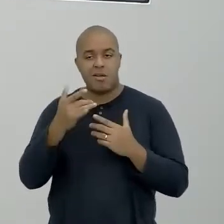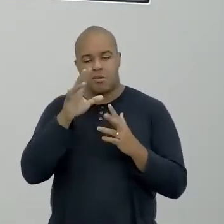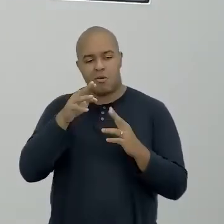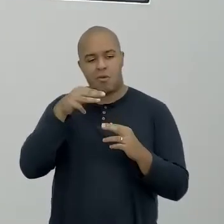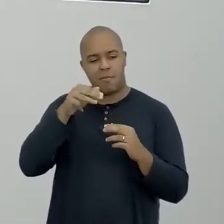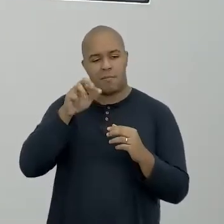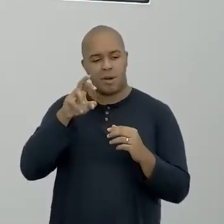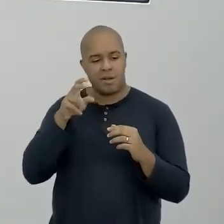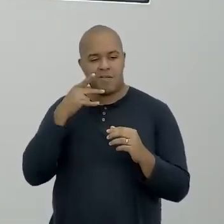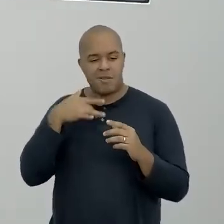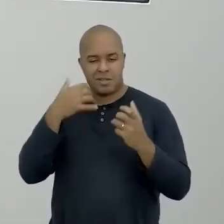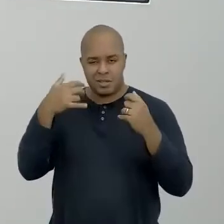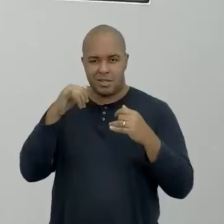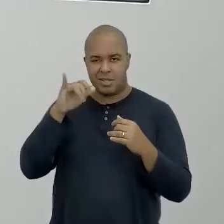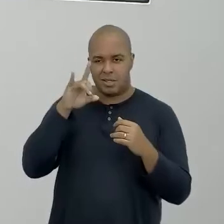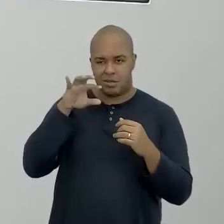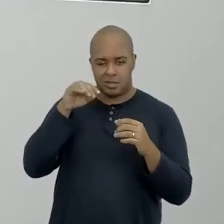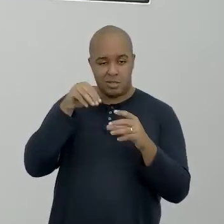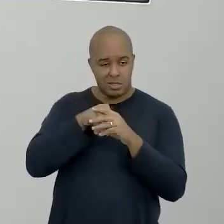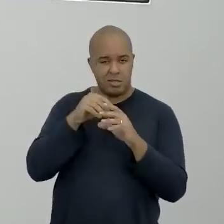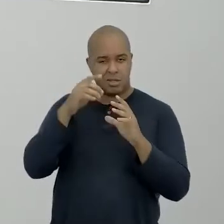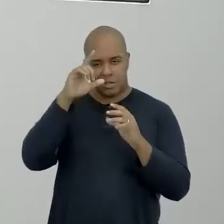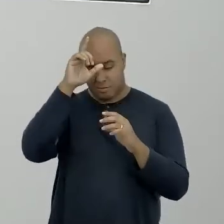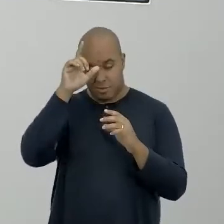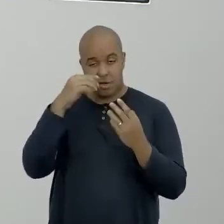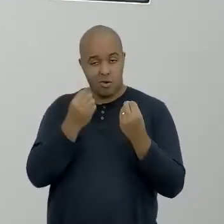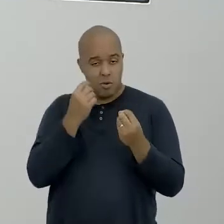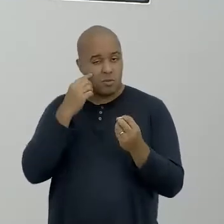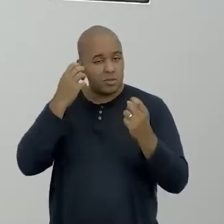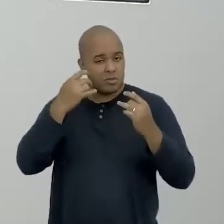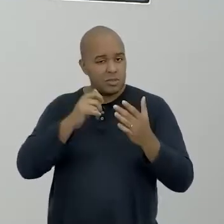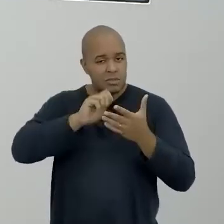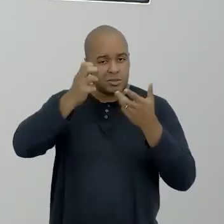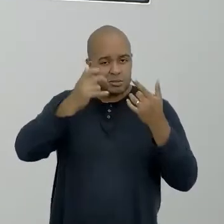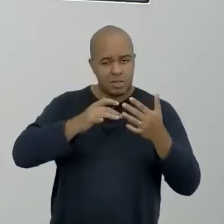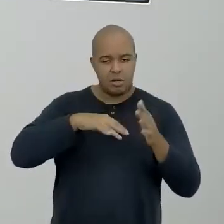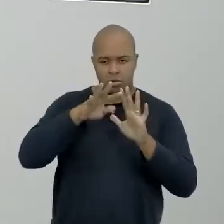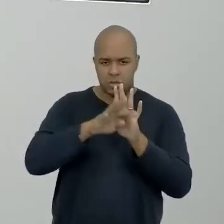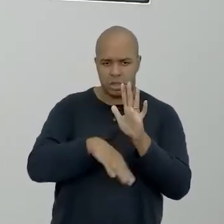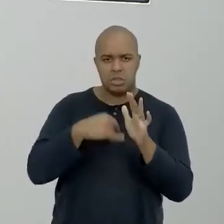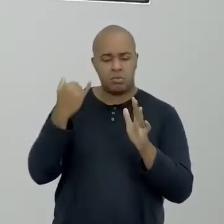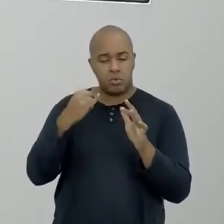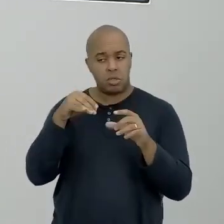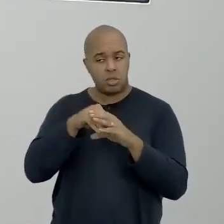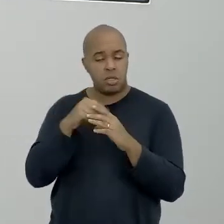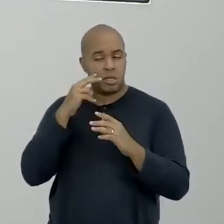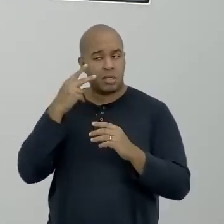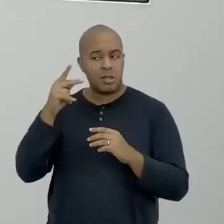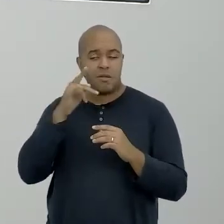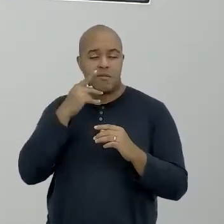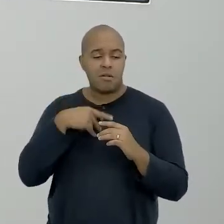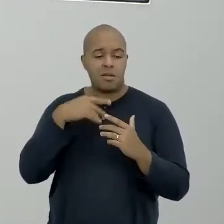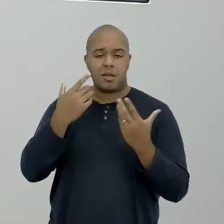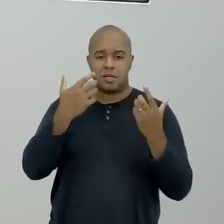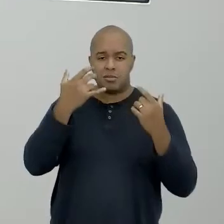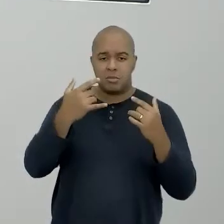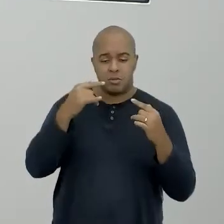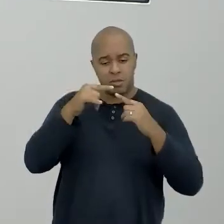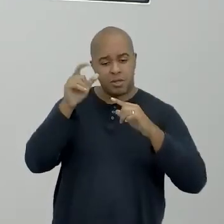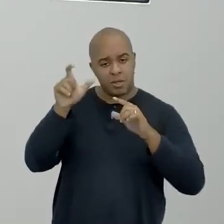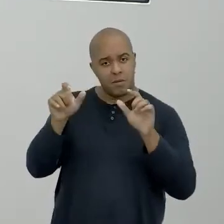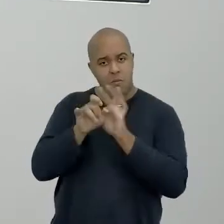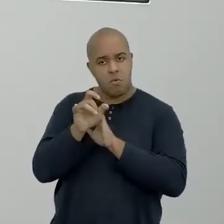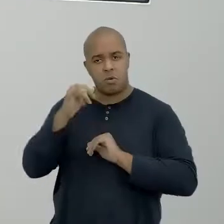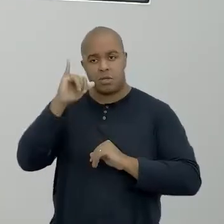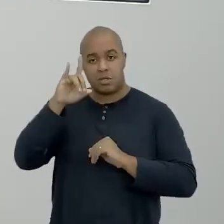ele escreve lá de ideologia, na ideologia alemã, que é um texto muito importante dele, ele está falando desse sentido